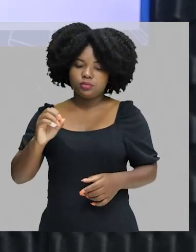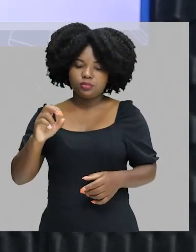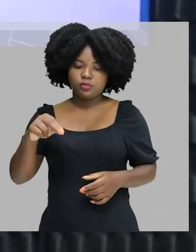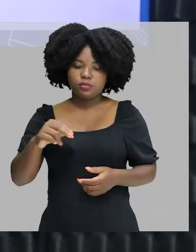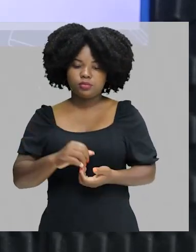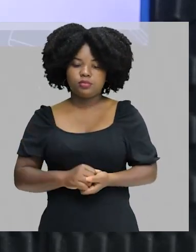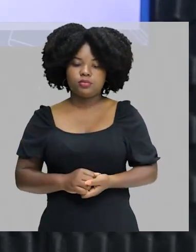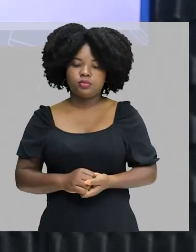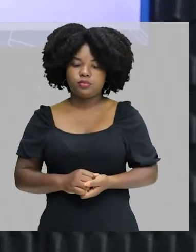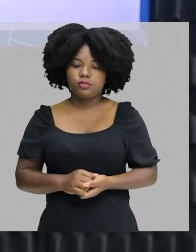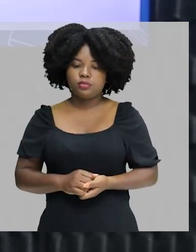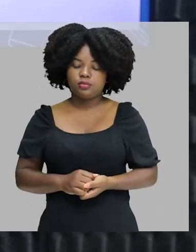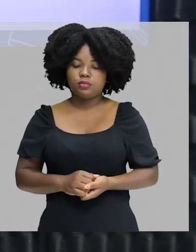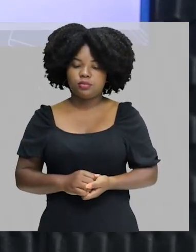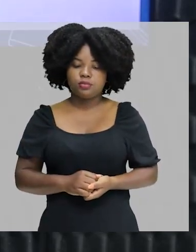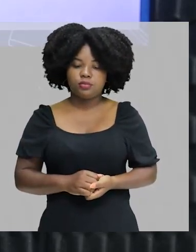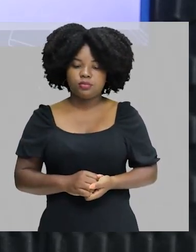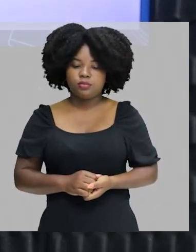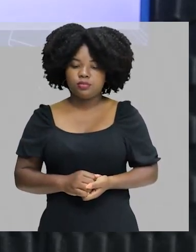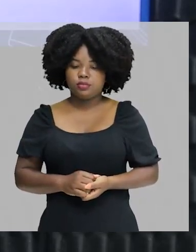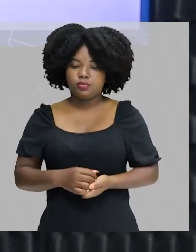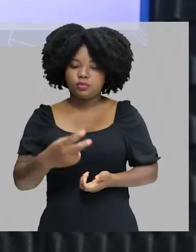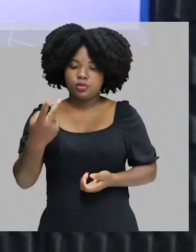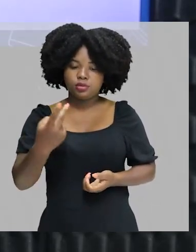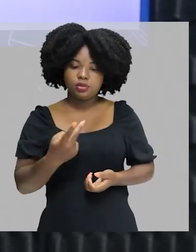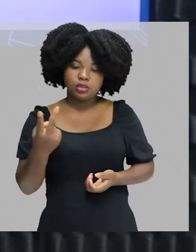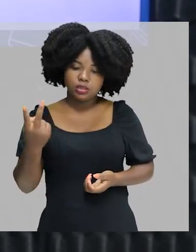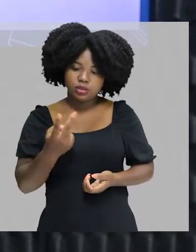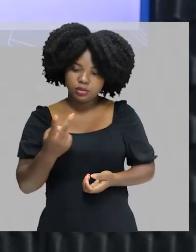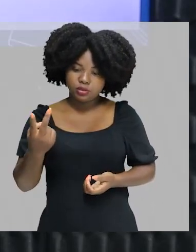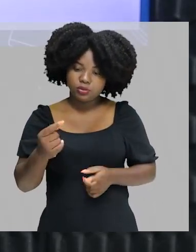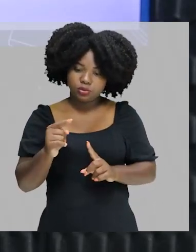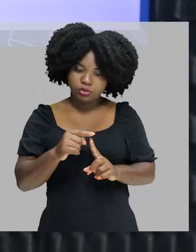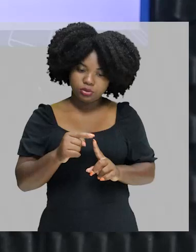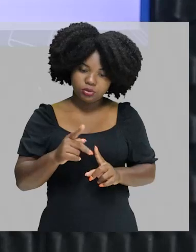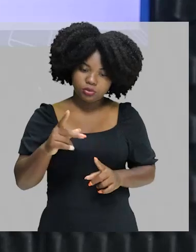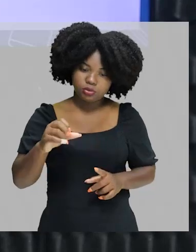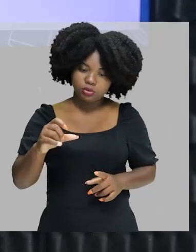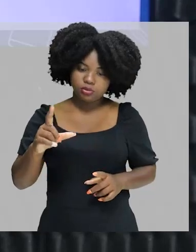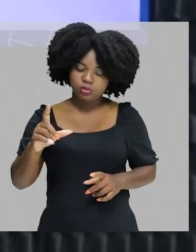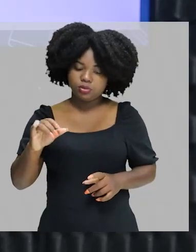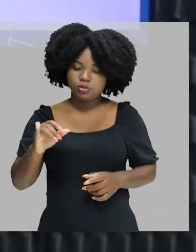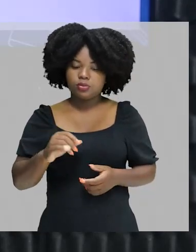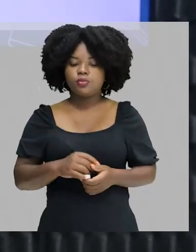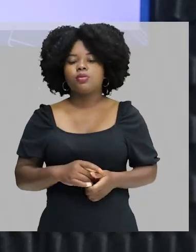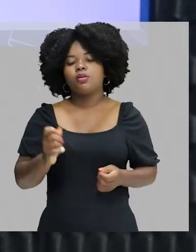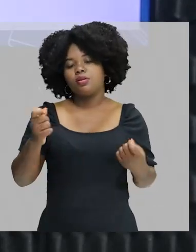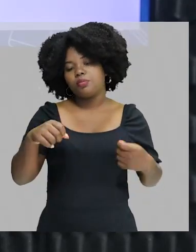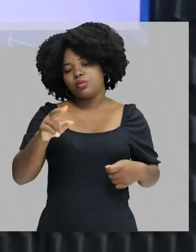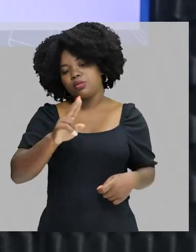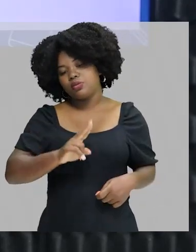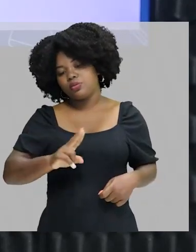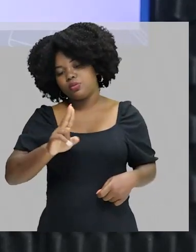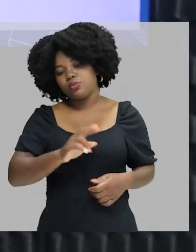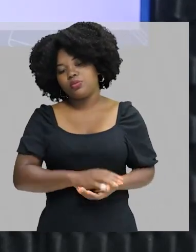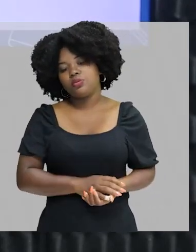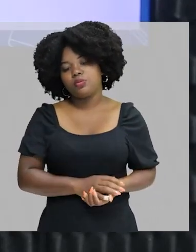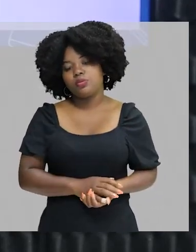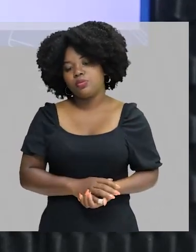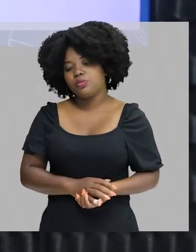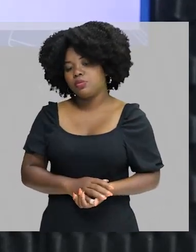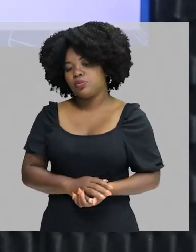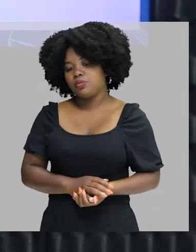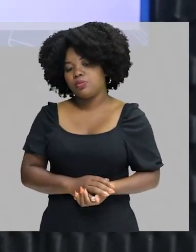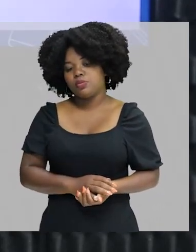Então, vamos estar aqui presente nesses dois tipos de polímeros, né, que podem ser usados, né, lá na